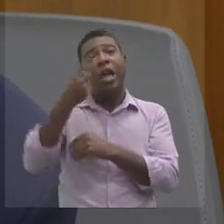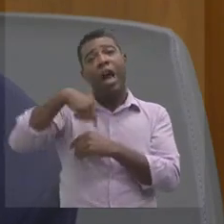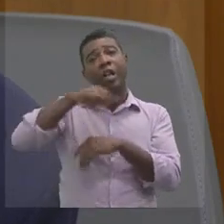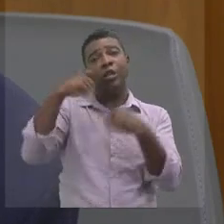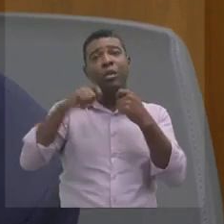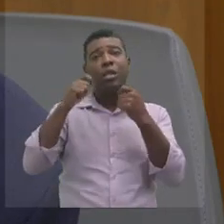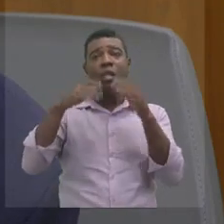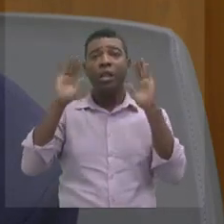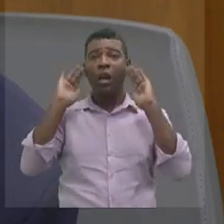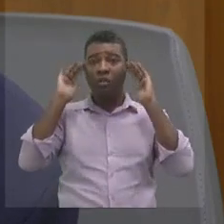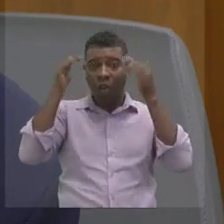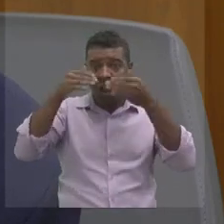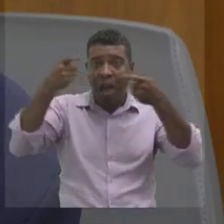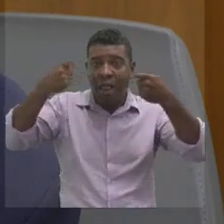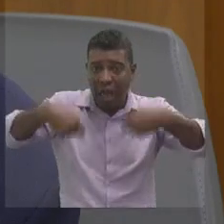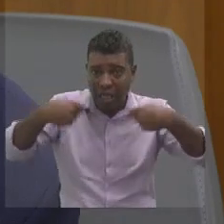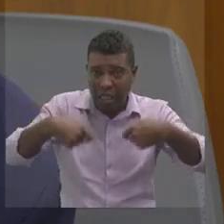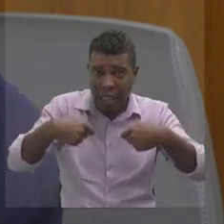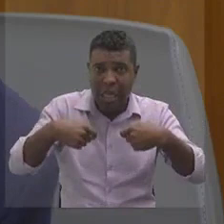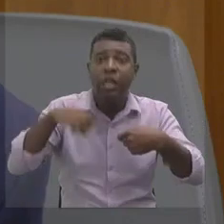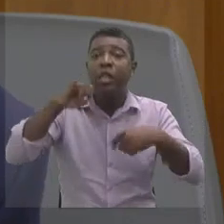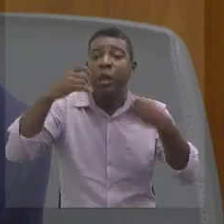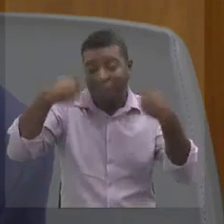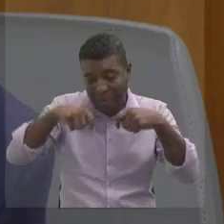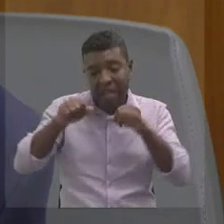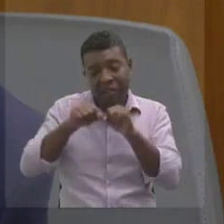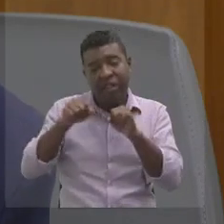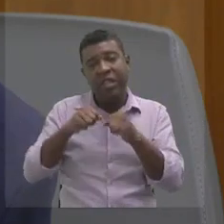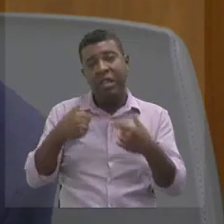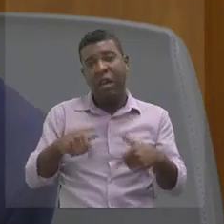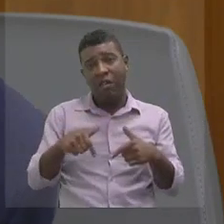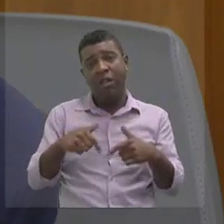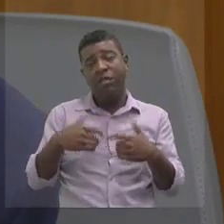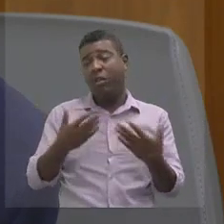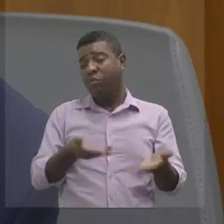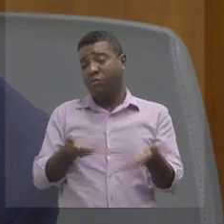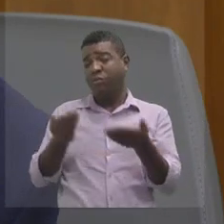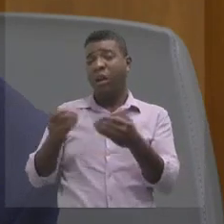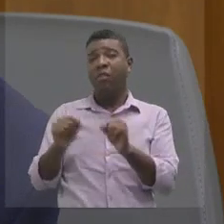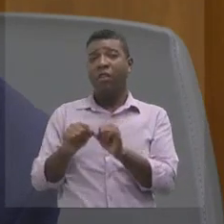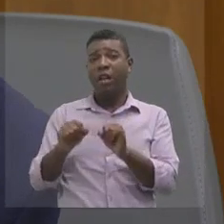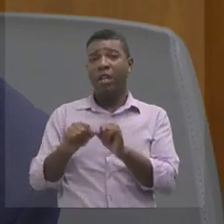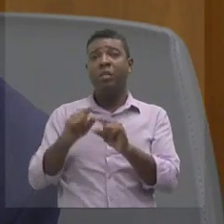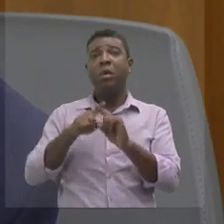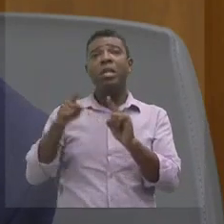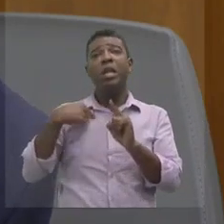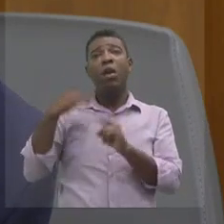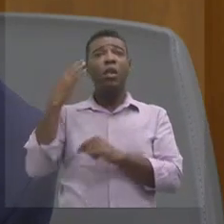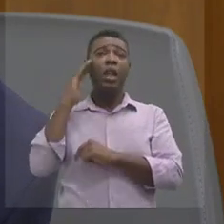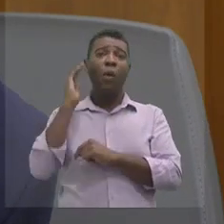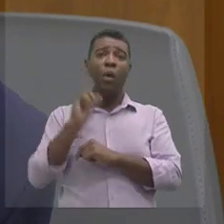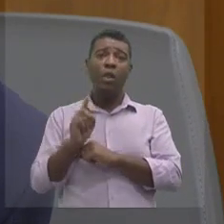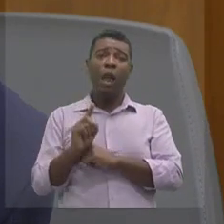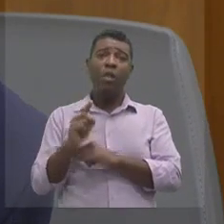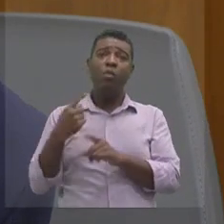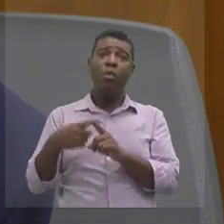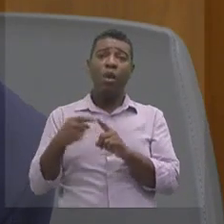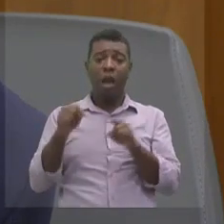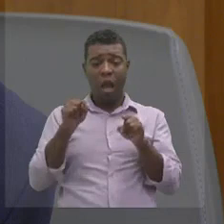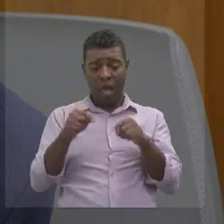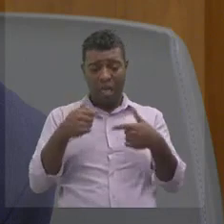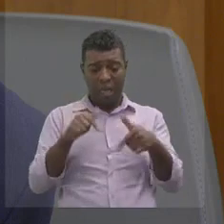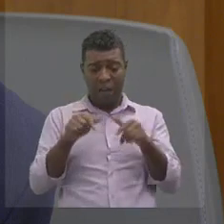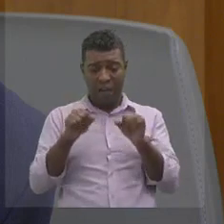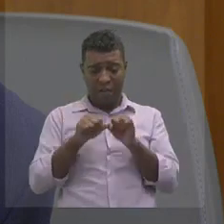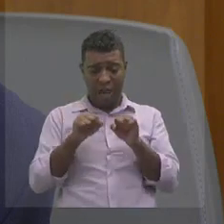na necessidade se é necessário fazer o serviço então o serviço tem que ser feito mas eu não entendo por qual motivo esse serviço está sendo feito